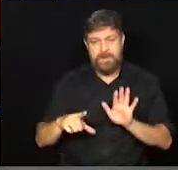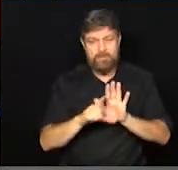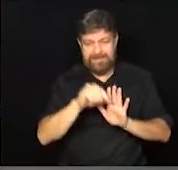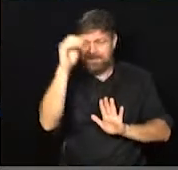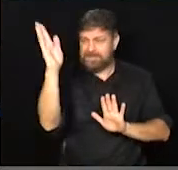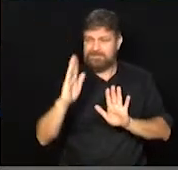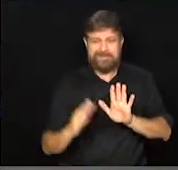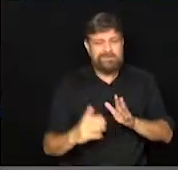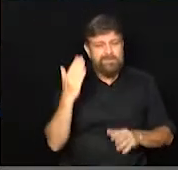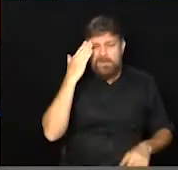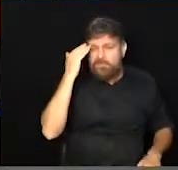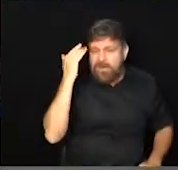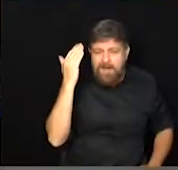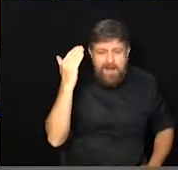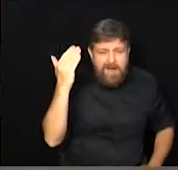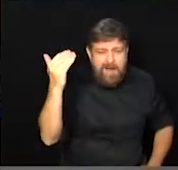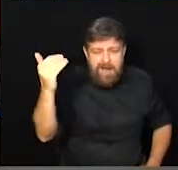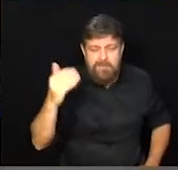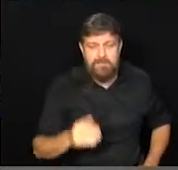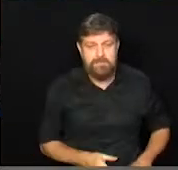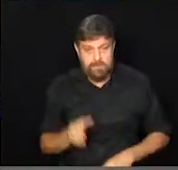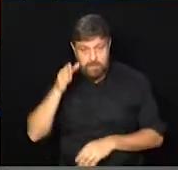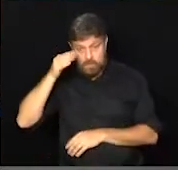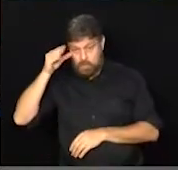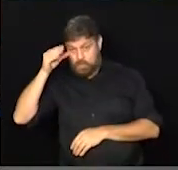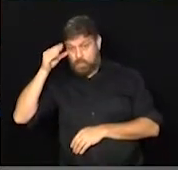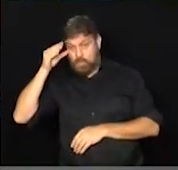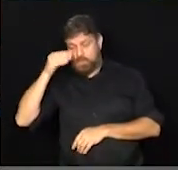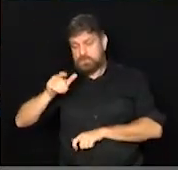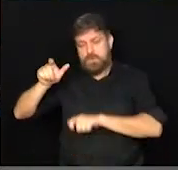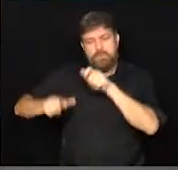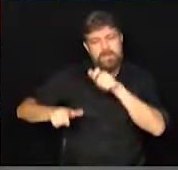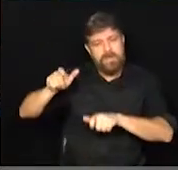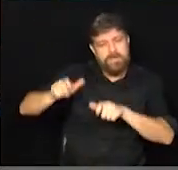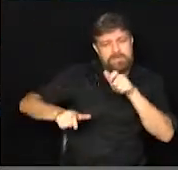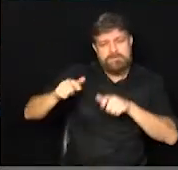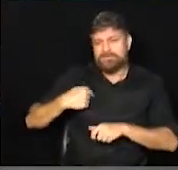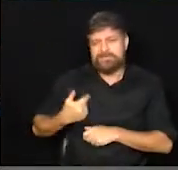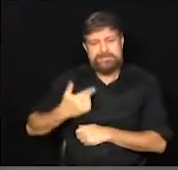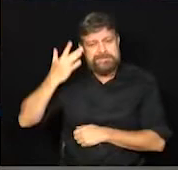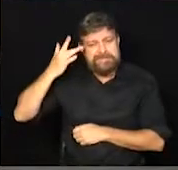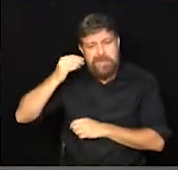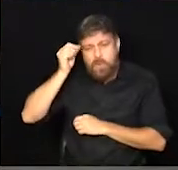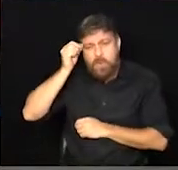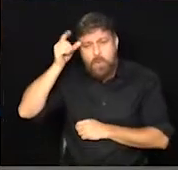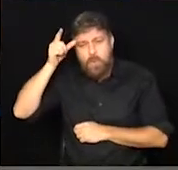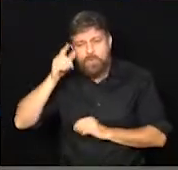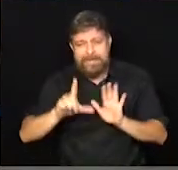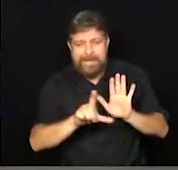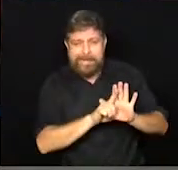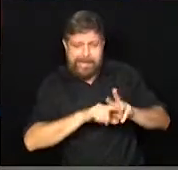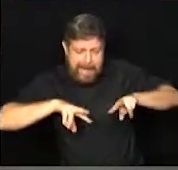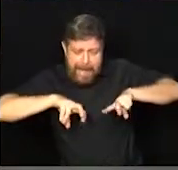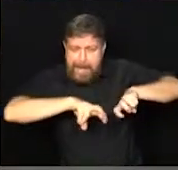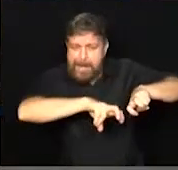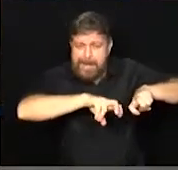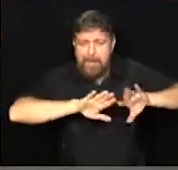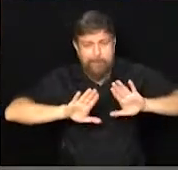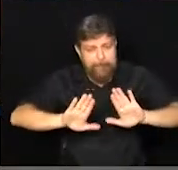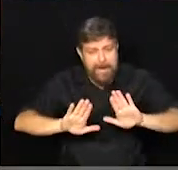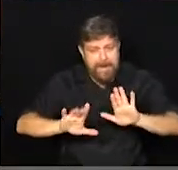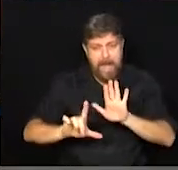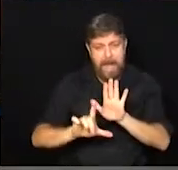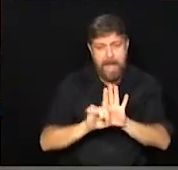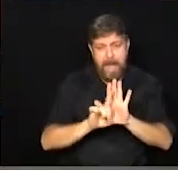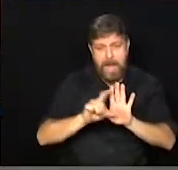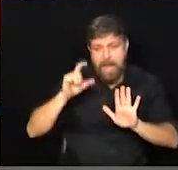Brasil. É curioso, né, porque muitas pessoas, assim, a gente não tem uma cultura de conhecimento das leis, mas a Lei Maria da Penha